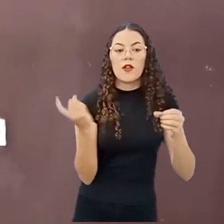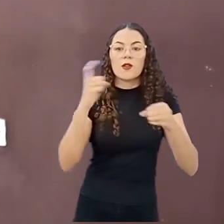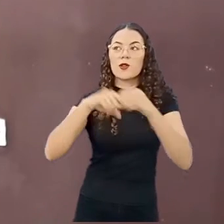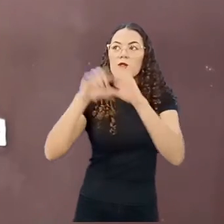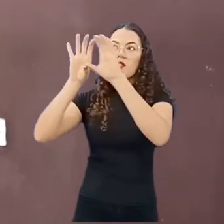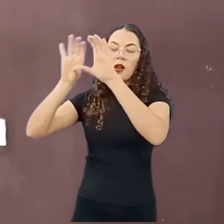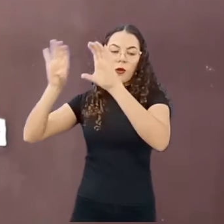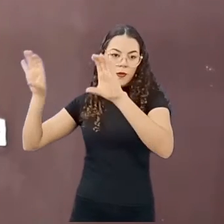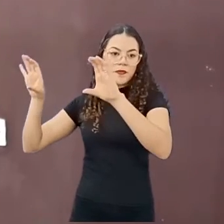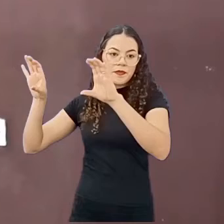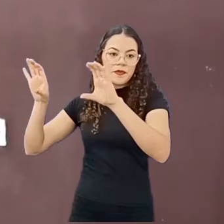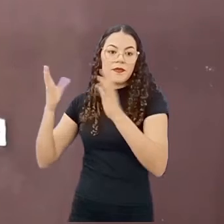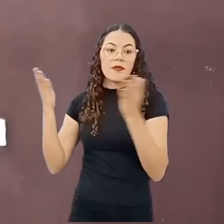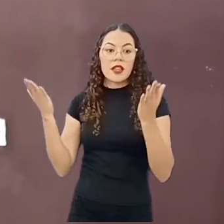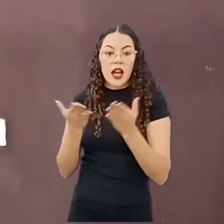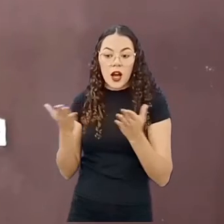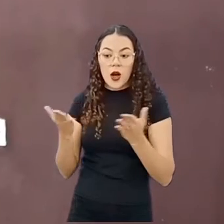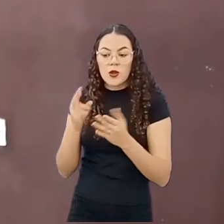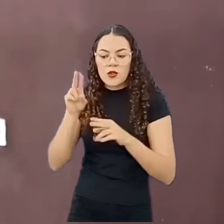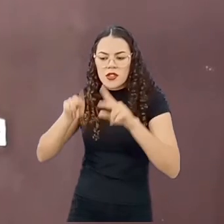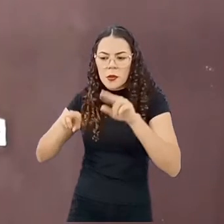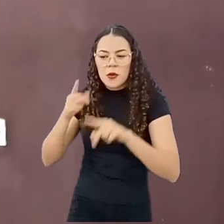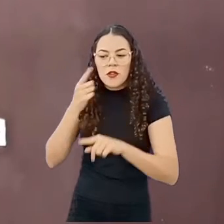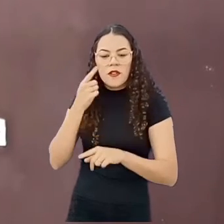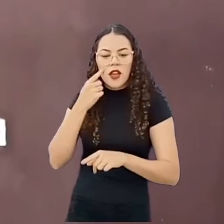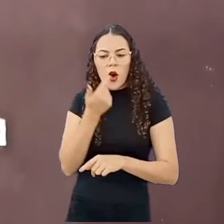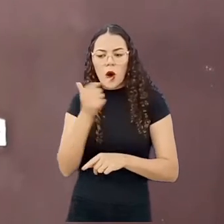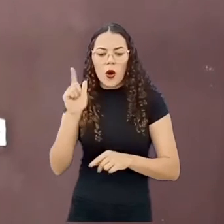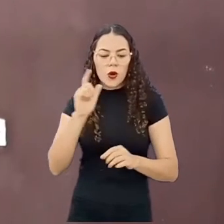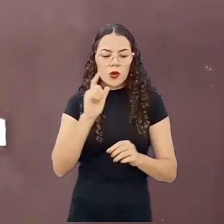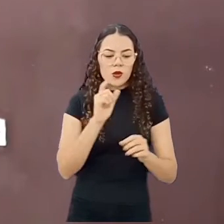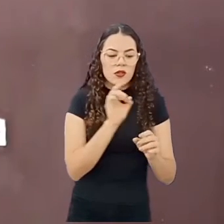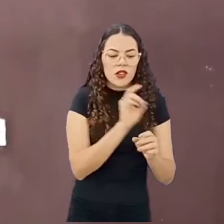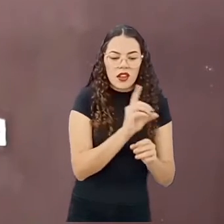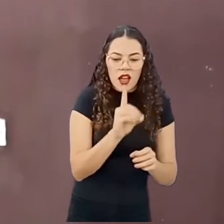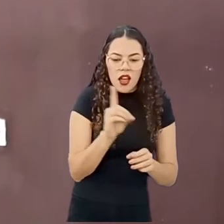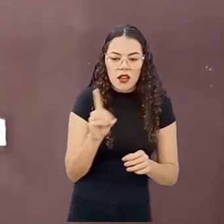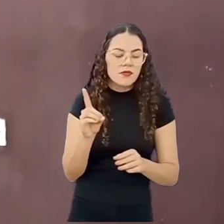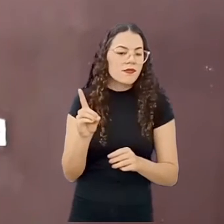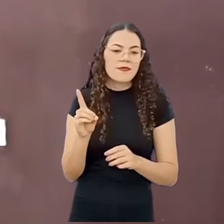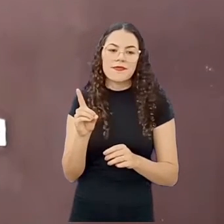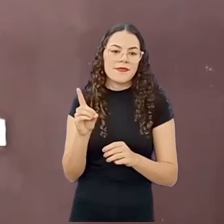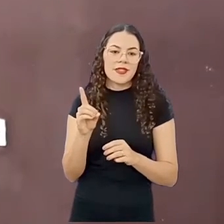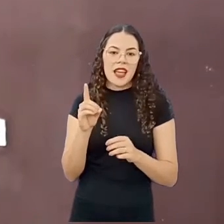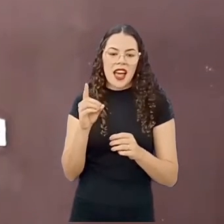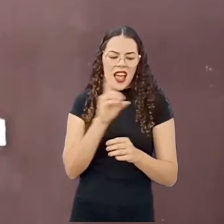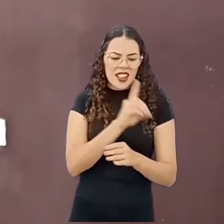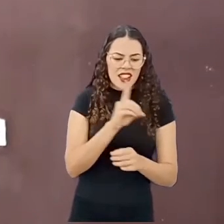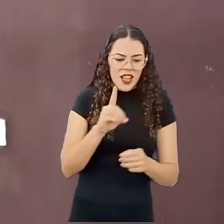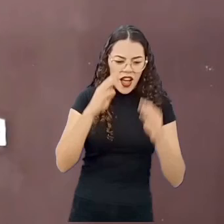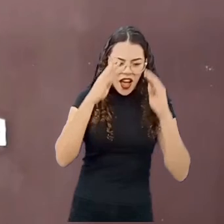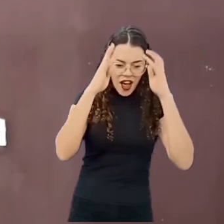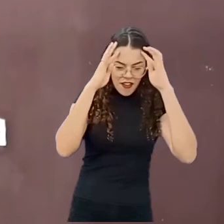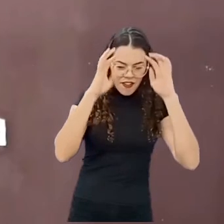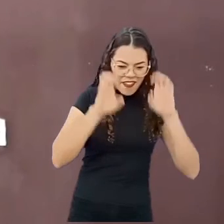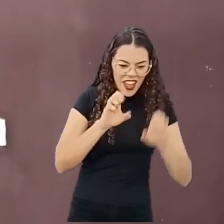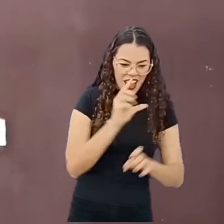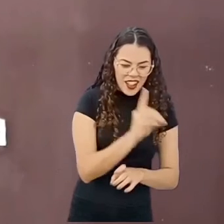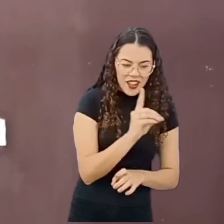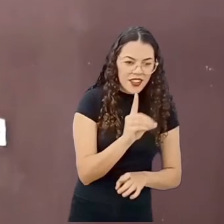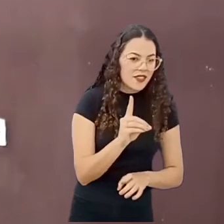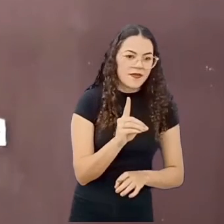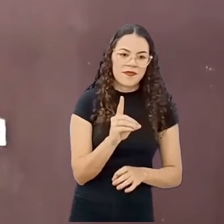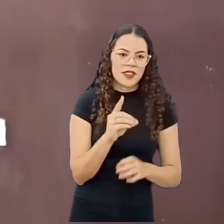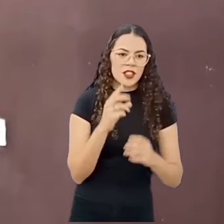aqueles irmãos já não olhavam mais para outros ídolos, para outras pessoas, e não colocavam mais a sua fé em